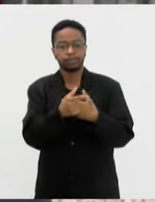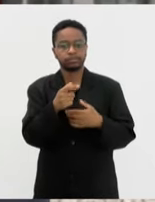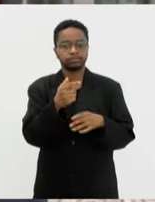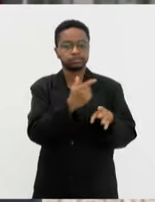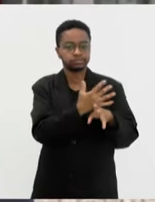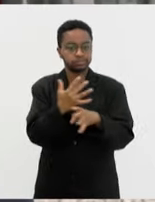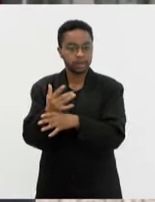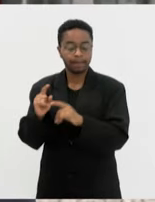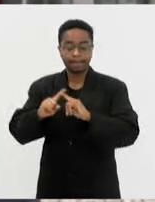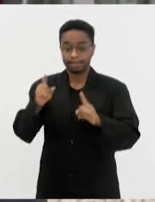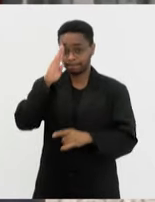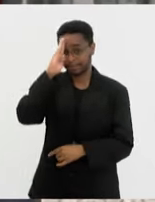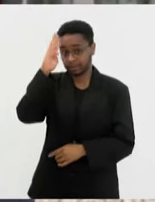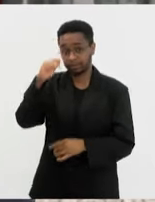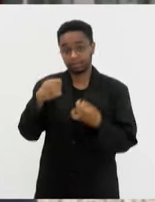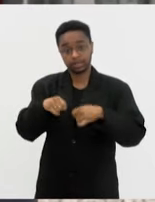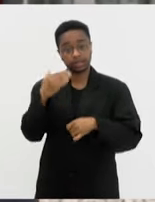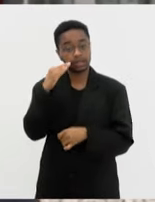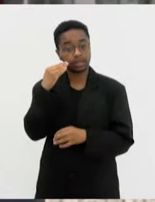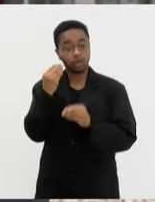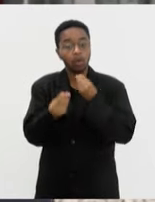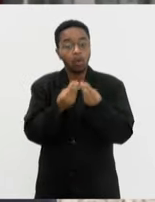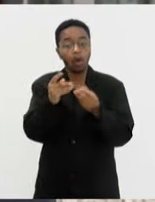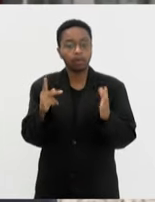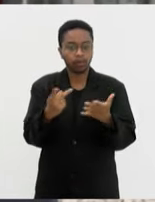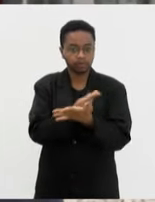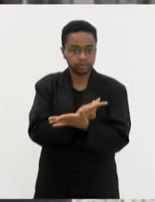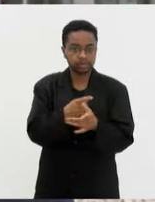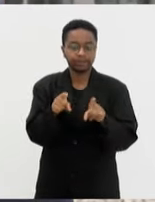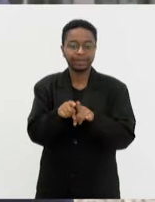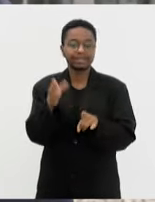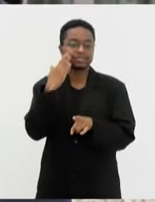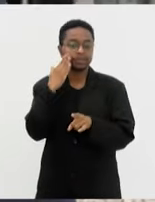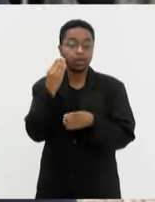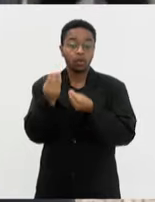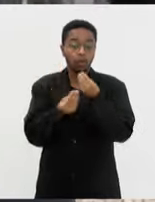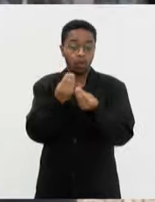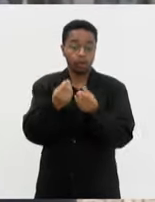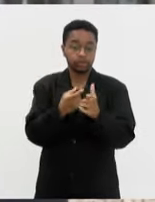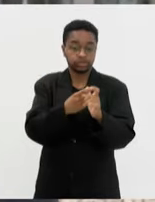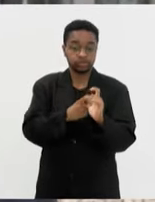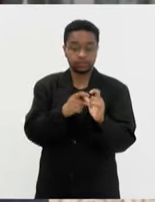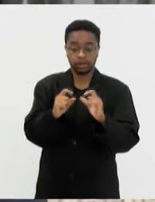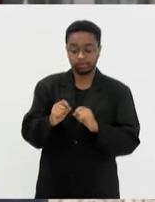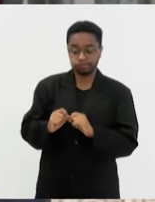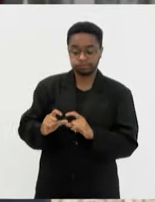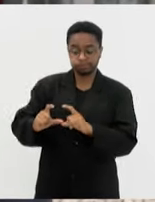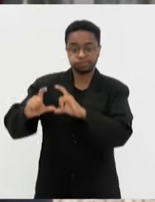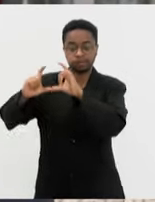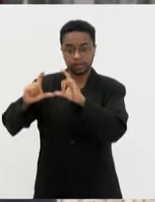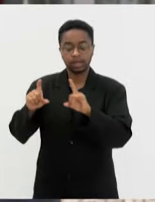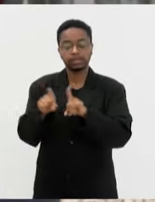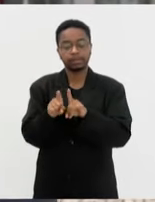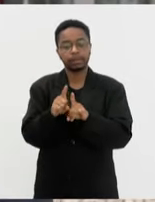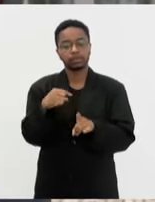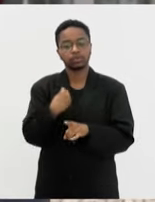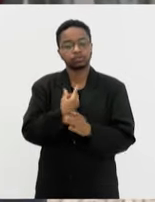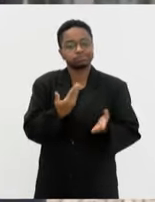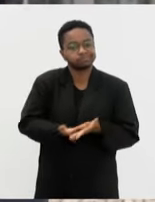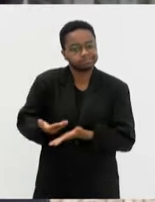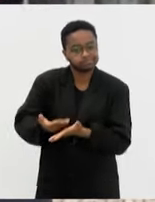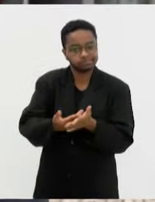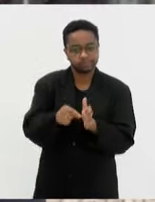sobretudo, entender como isso tudo aconteceu, saber como essa dívida vem crescendo, e a gente se debruçou intensamente, gerou